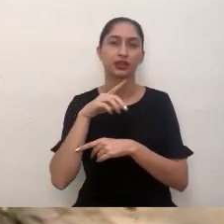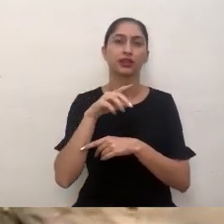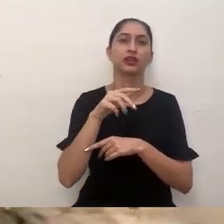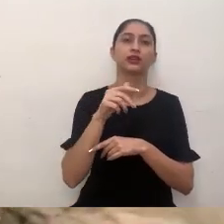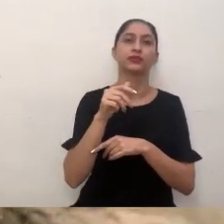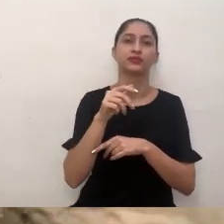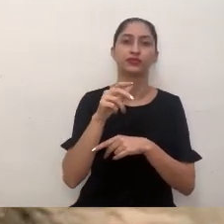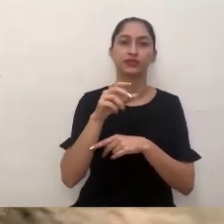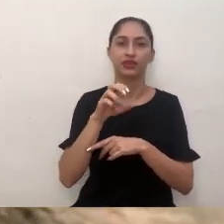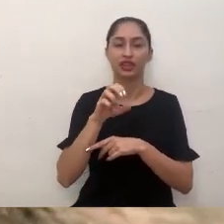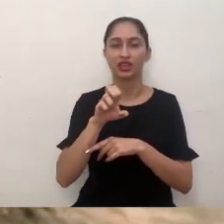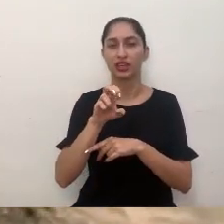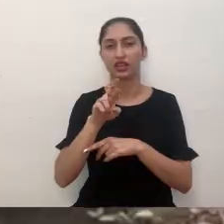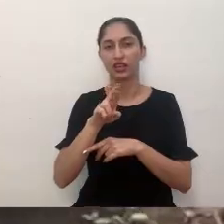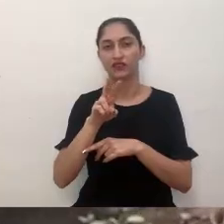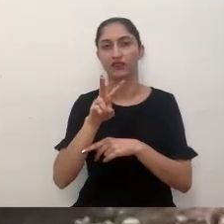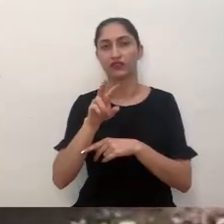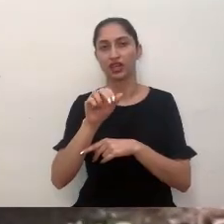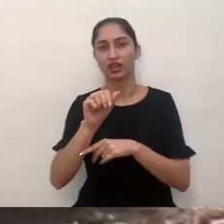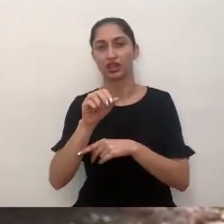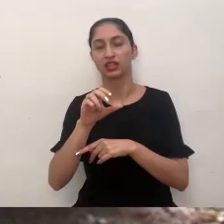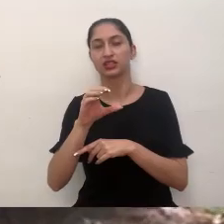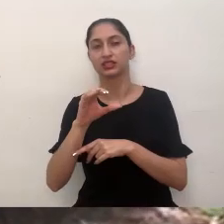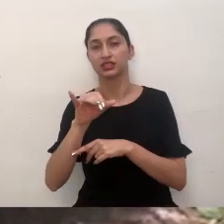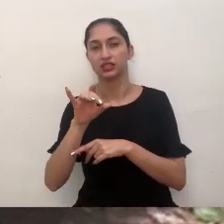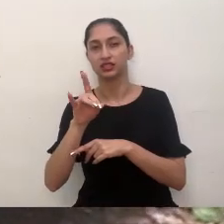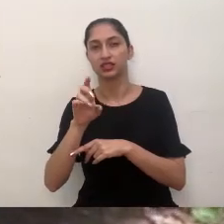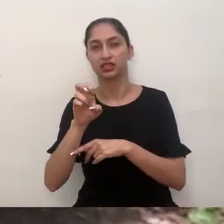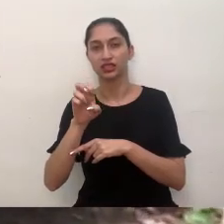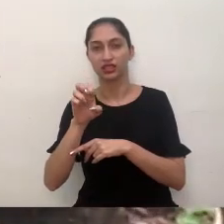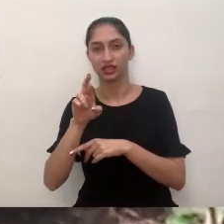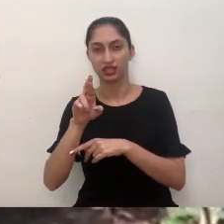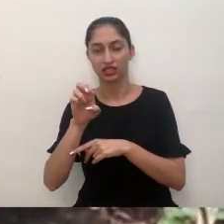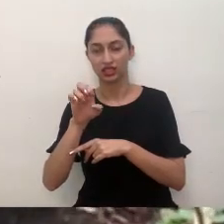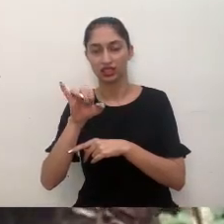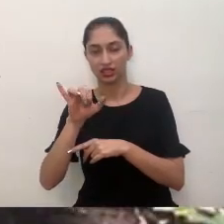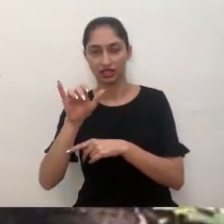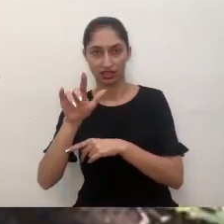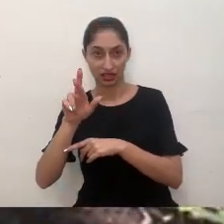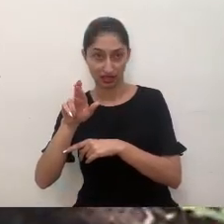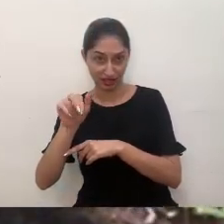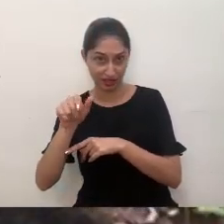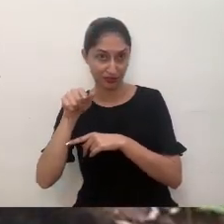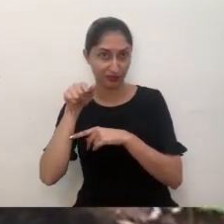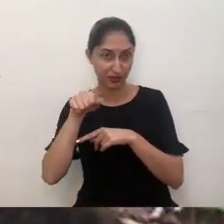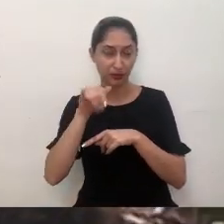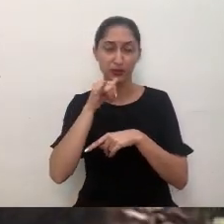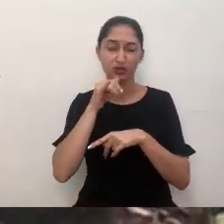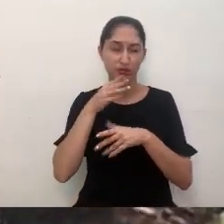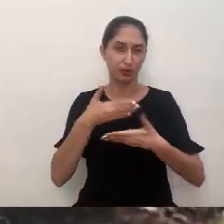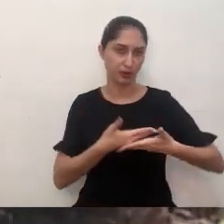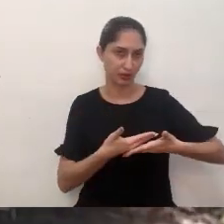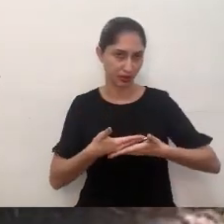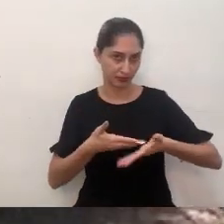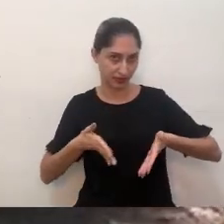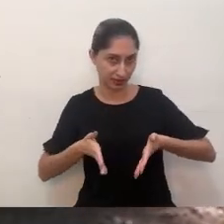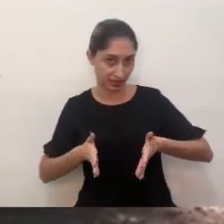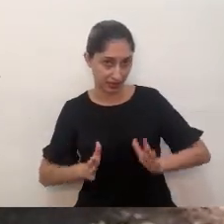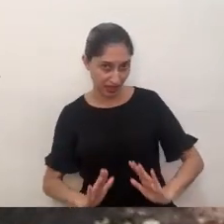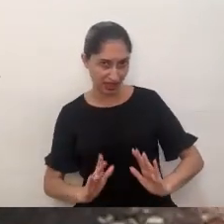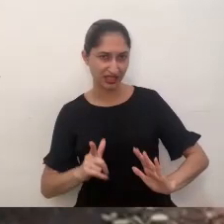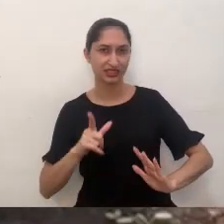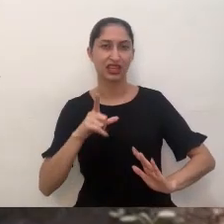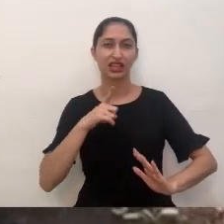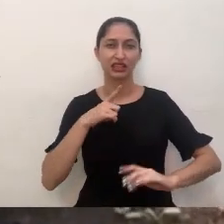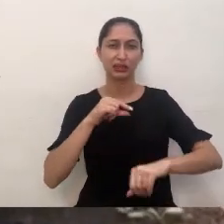apuejo, bacideira de vara. O primeiro chá que é dado pra criança é o chá de poejo. Quando o bebezinho nasce, ele tem um... dá umas